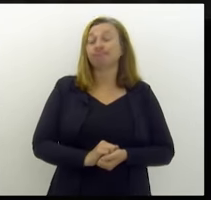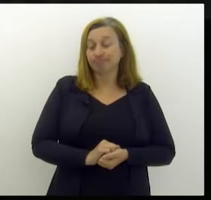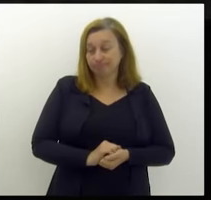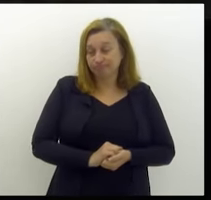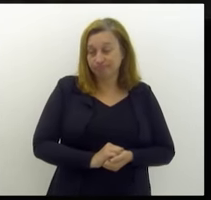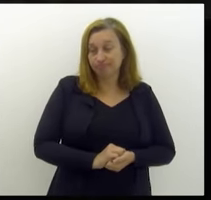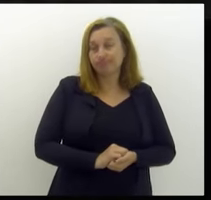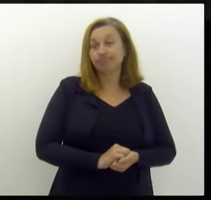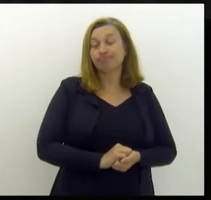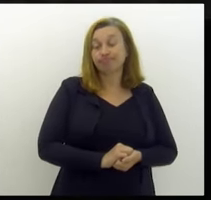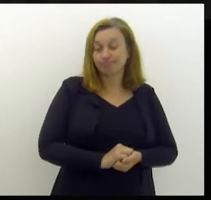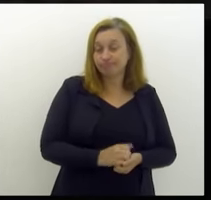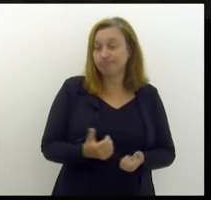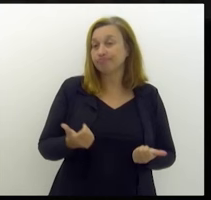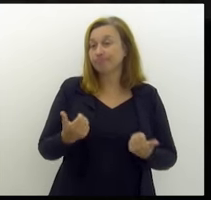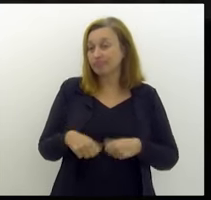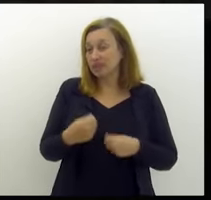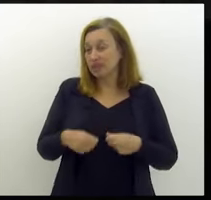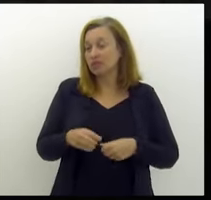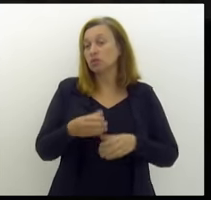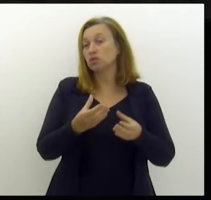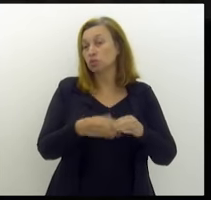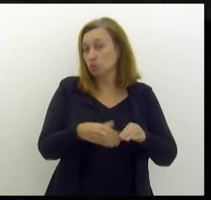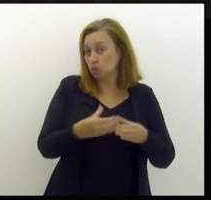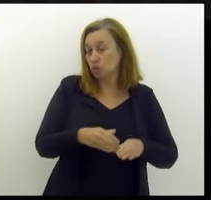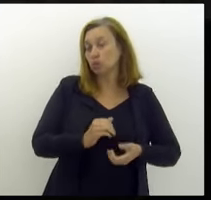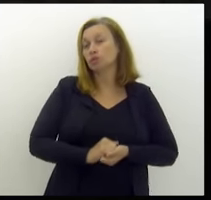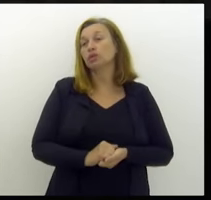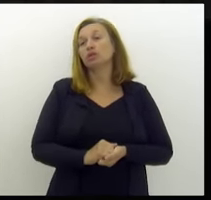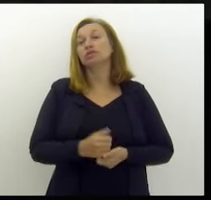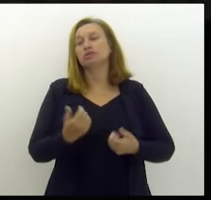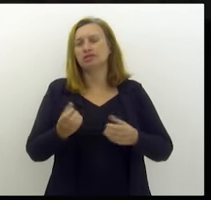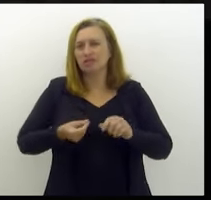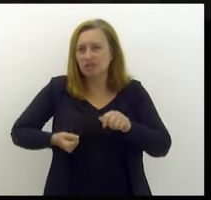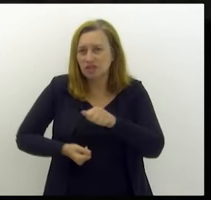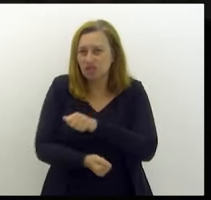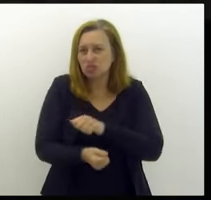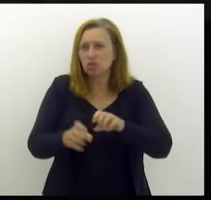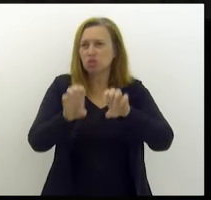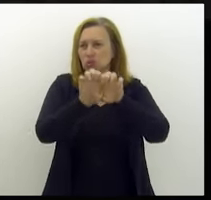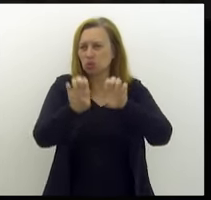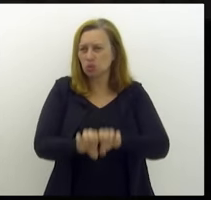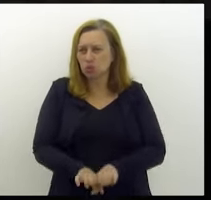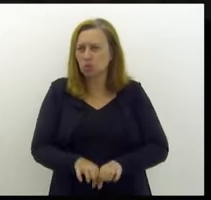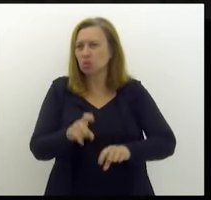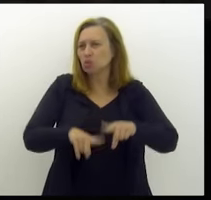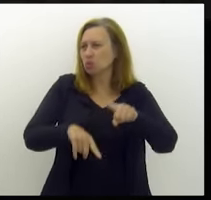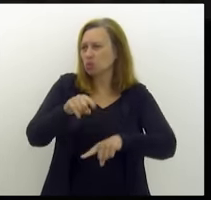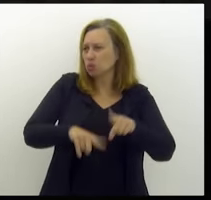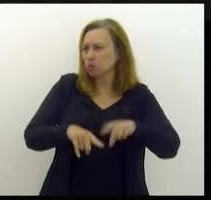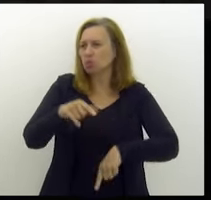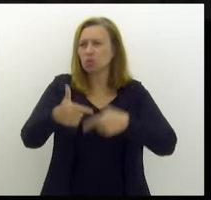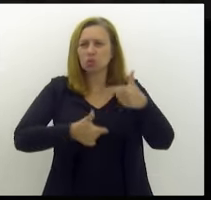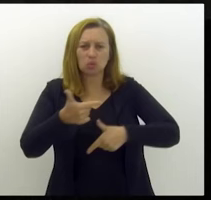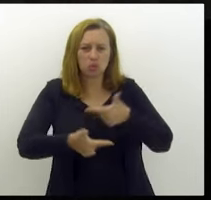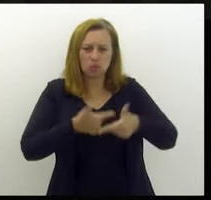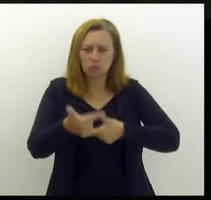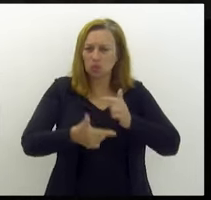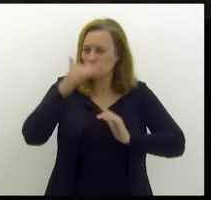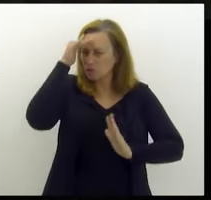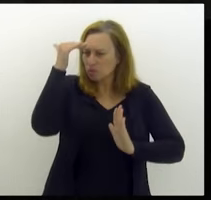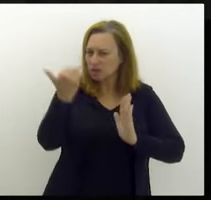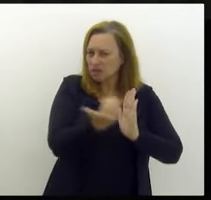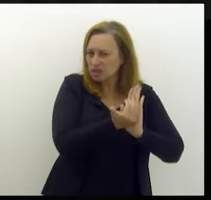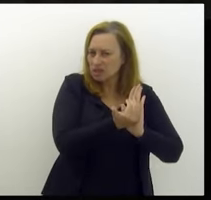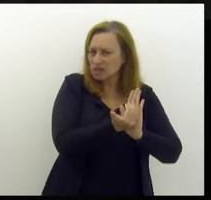presidenta que precisam de concurso que precisam investimento em infraestrutura em equipamentos para trabalharem para cumprirem com as suas